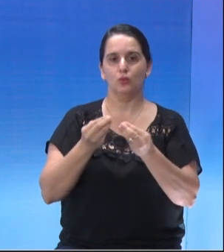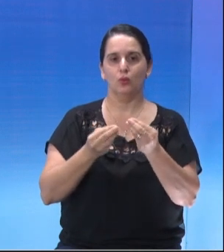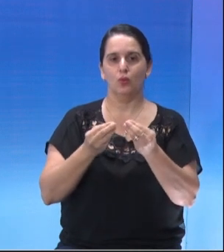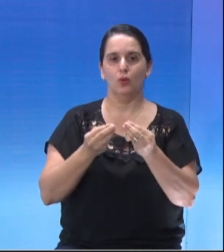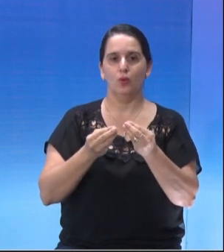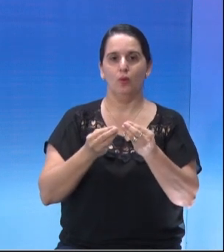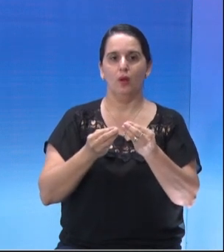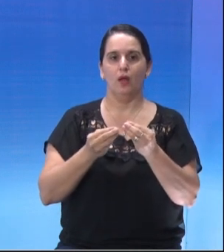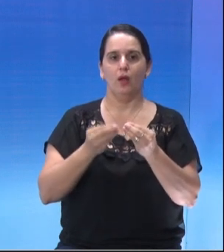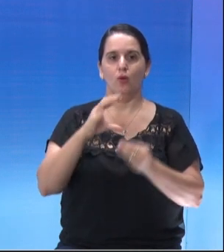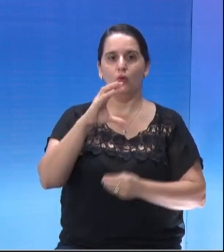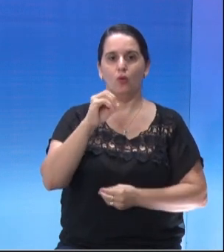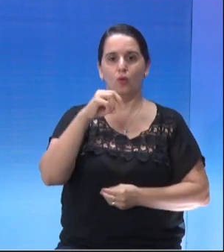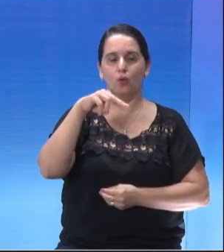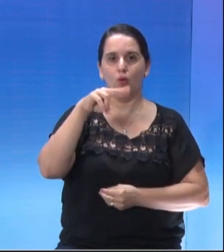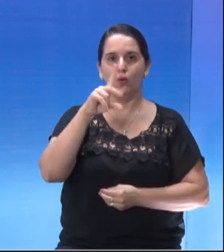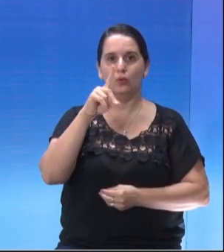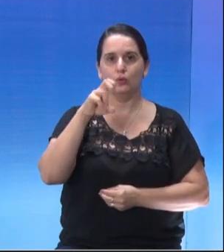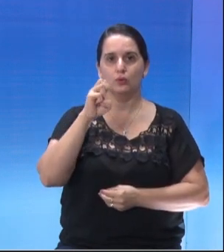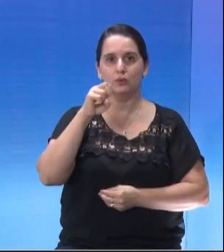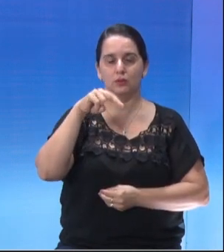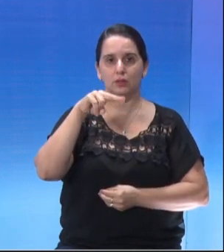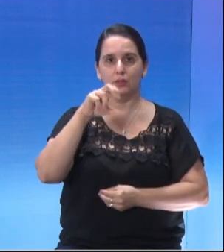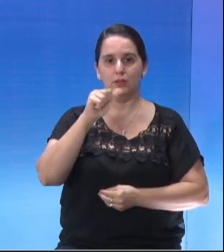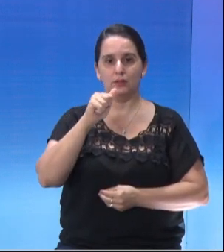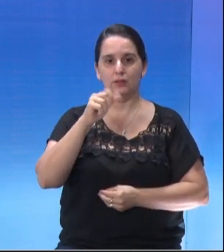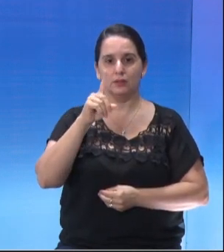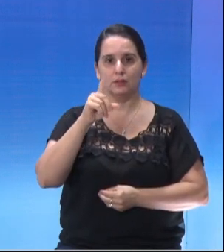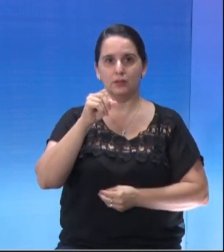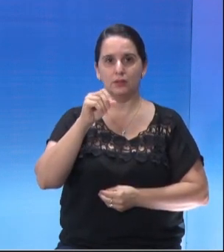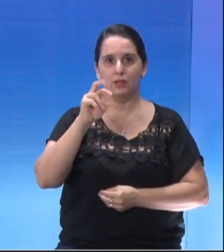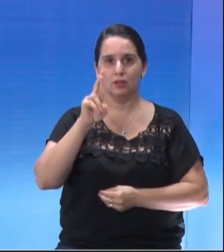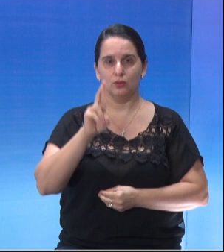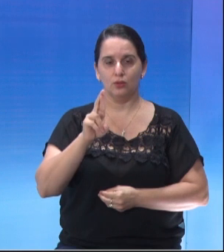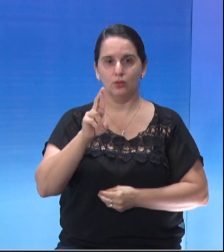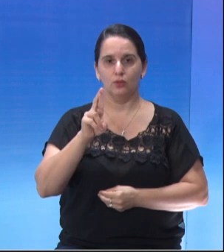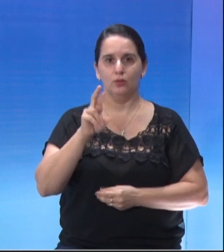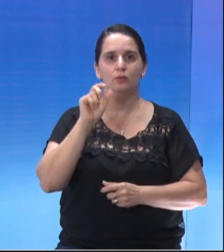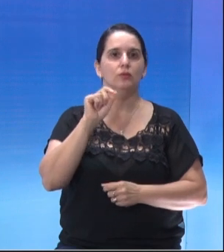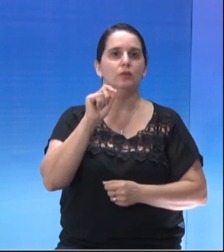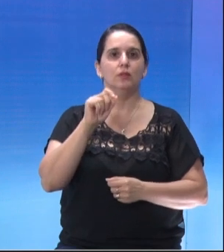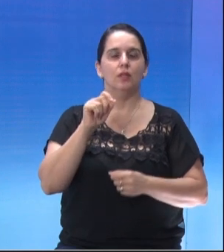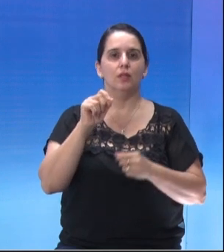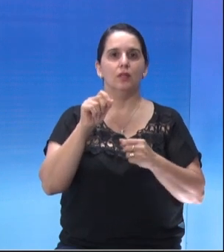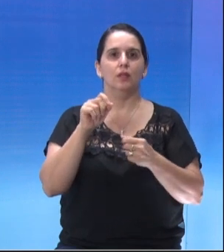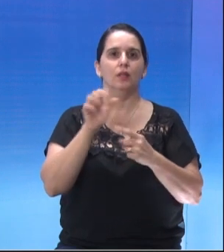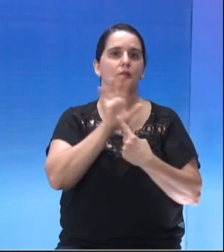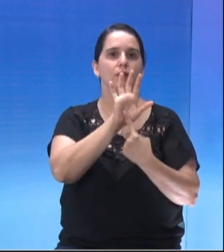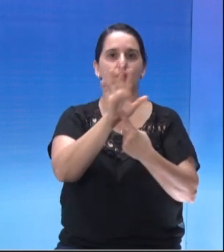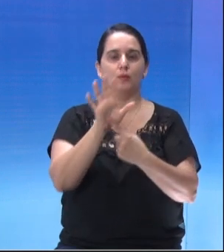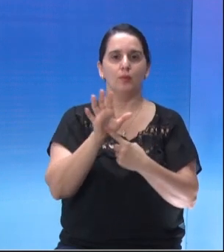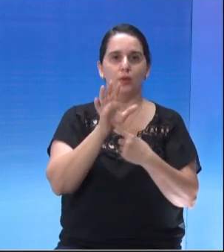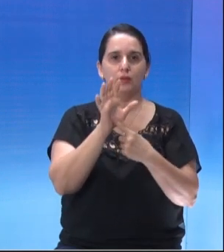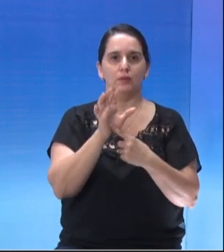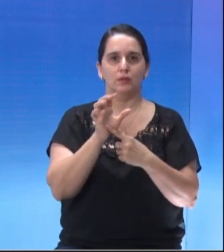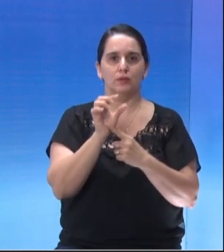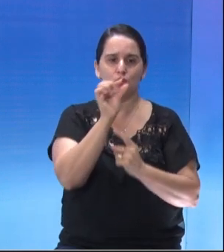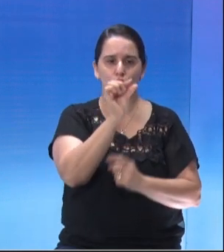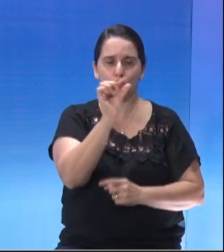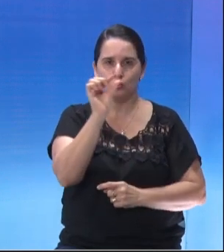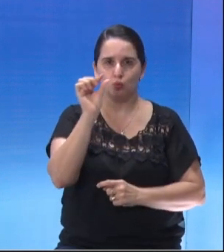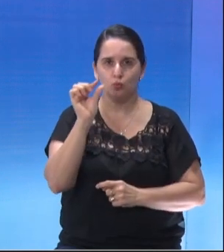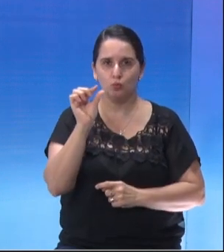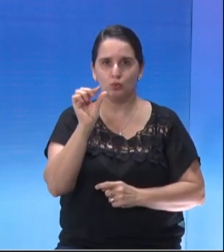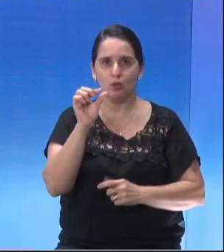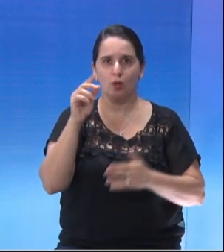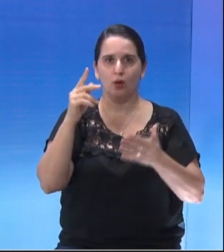nosso núcleo condensador. Ou seja, chamou a atenção então que essa partícula, esse núcleo condensador, é formado